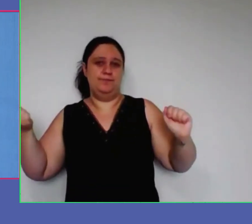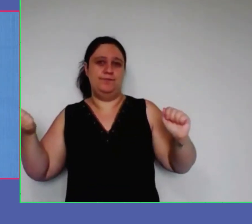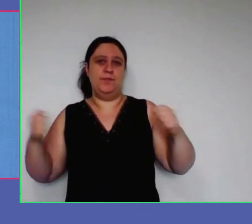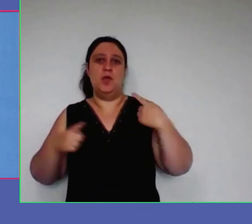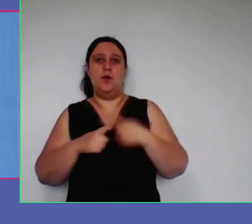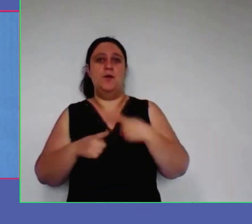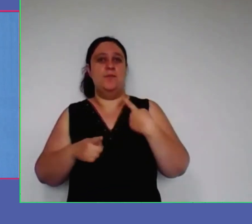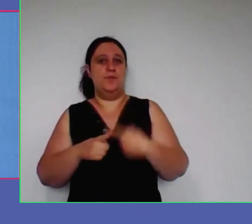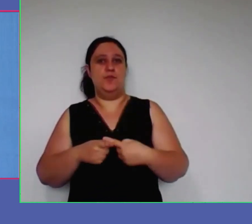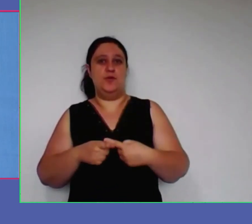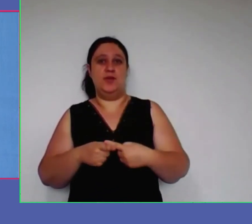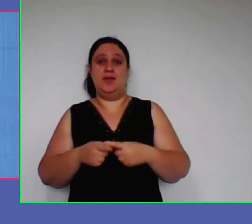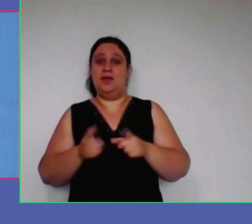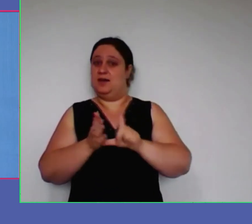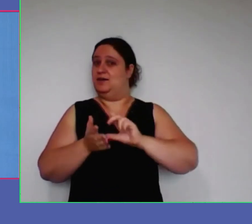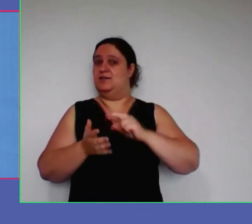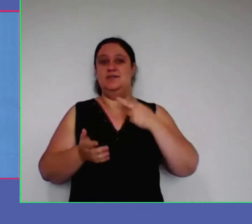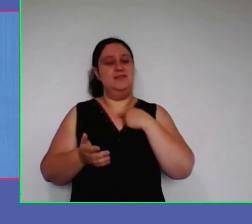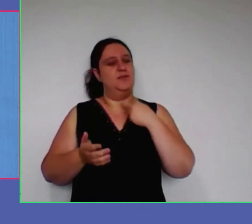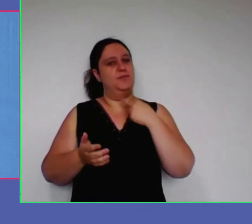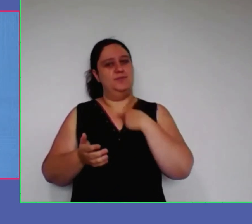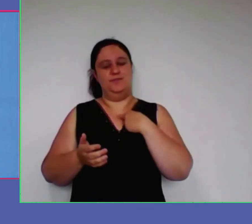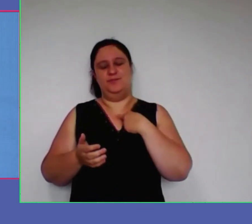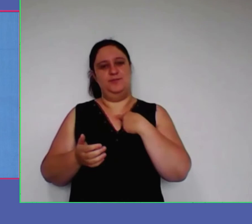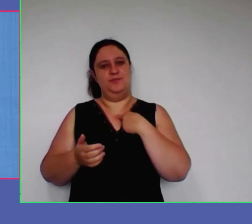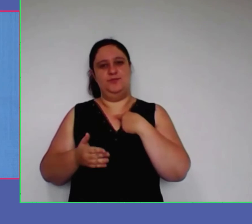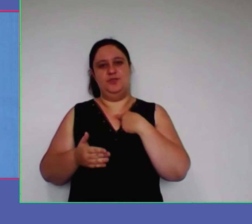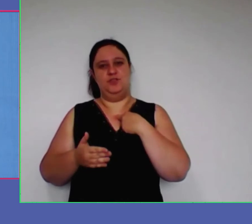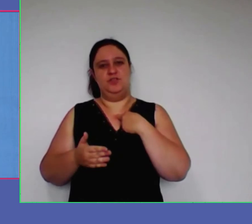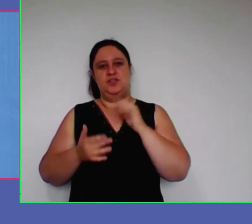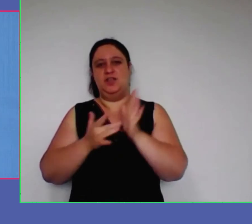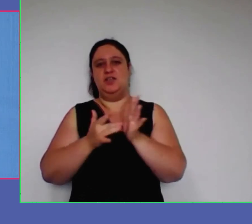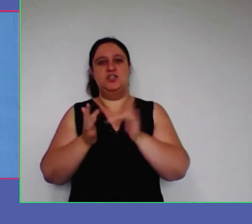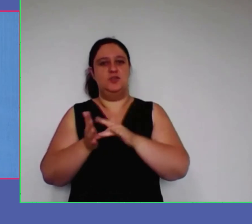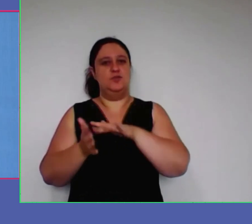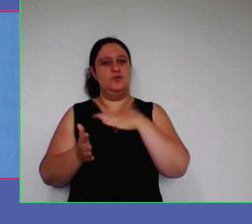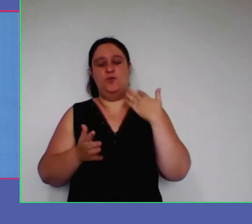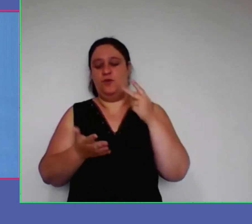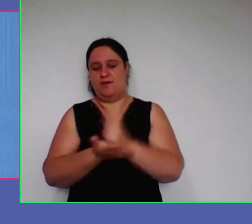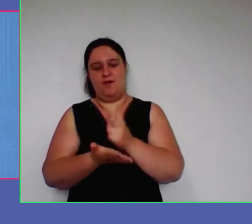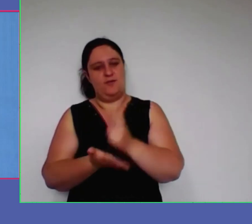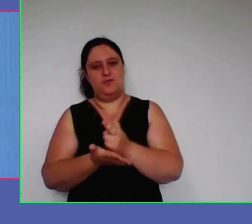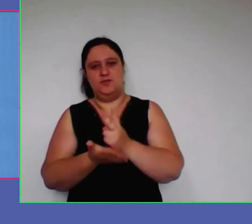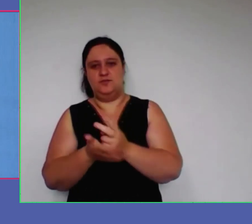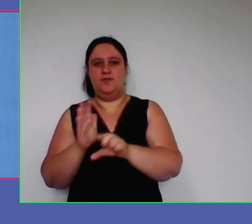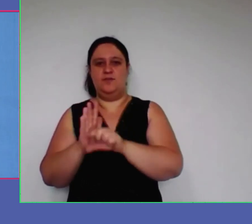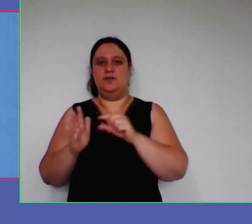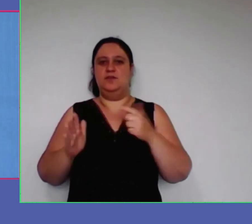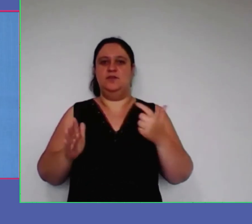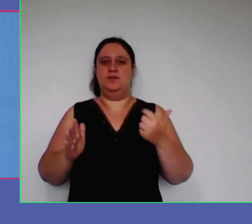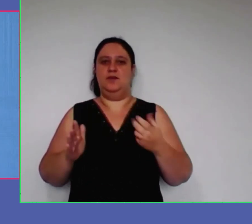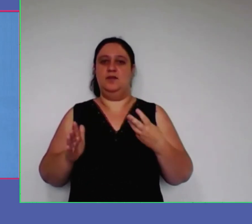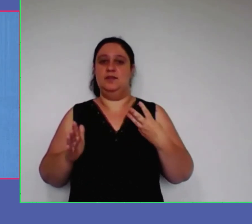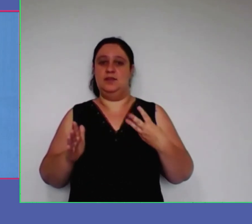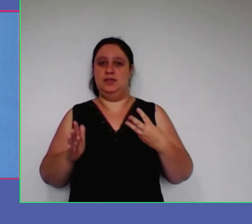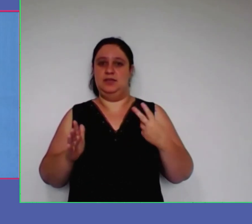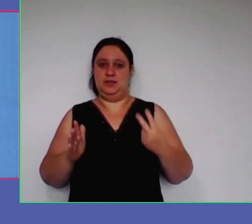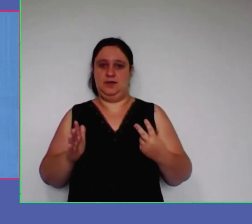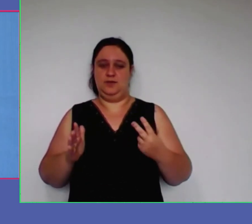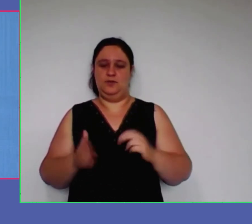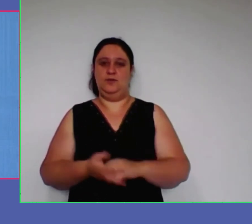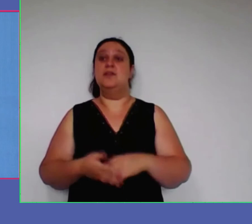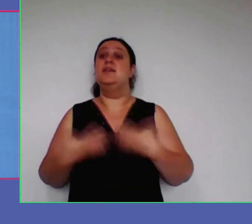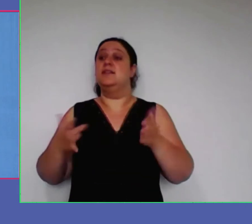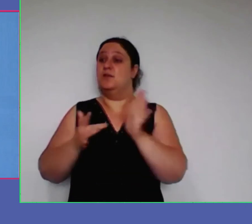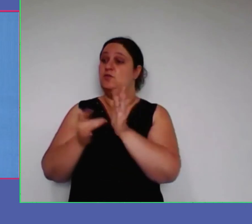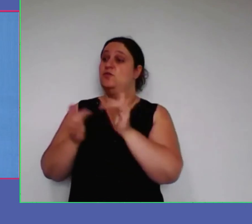ele retido por ela. Versículo 32. A esse Jesus Deus ressuscitou,